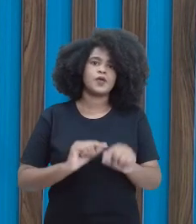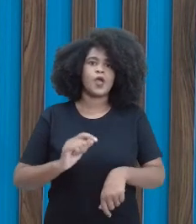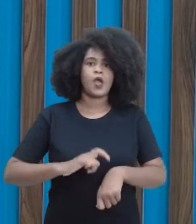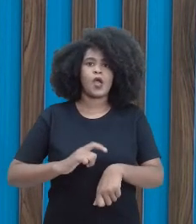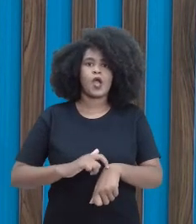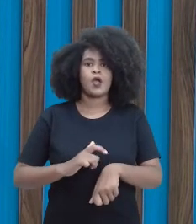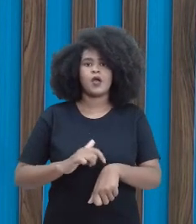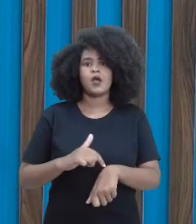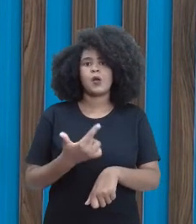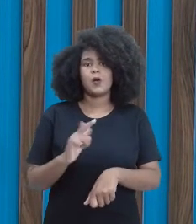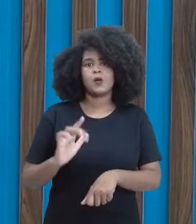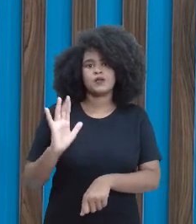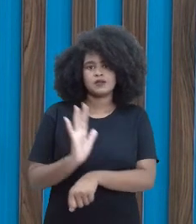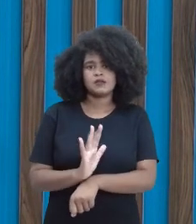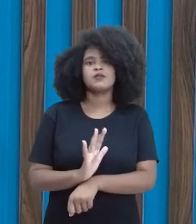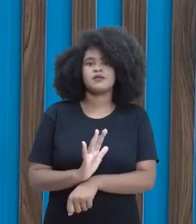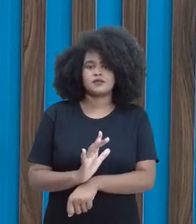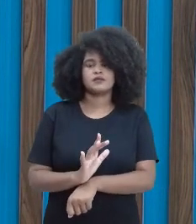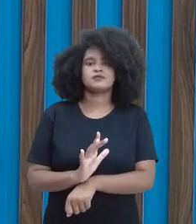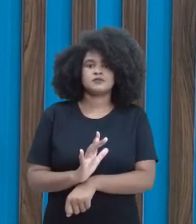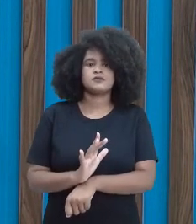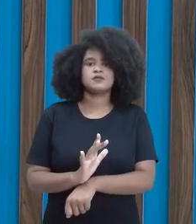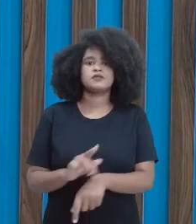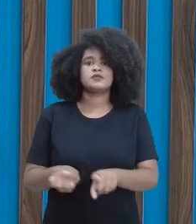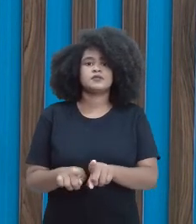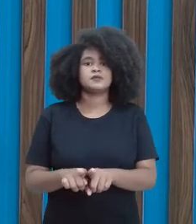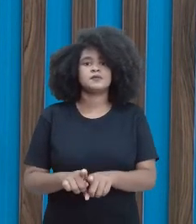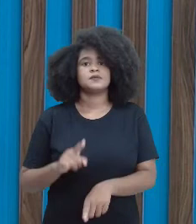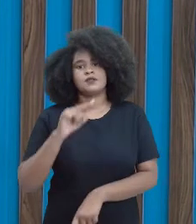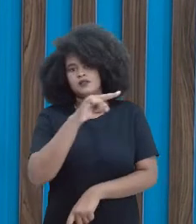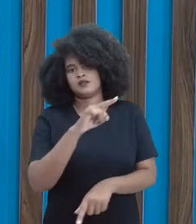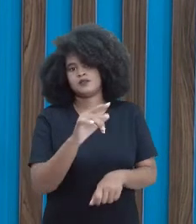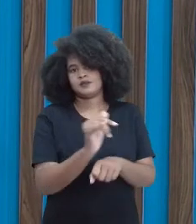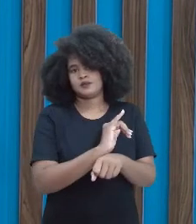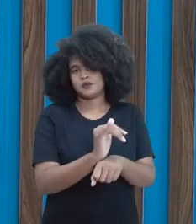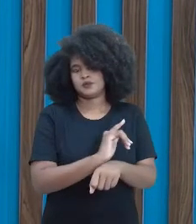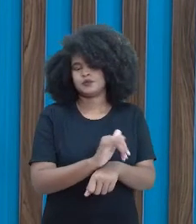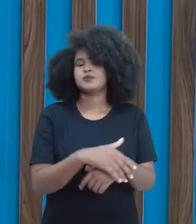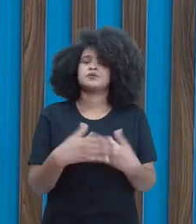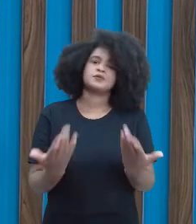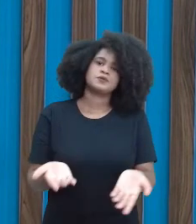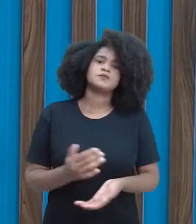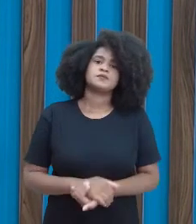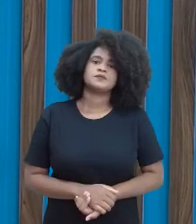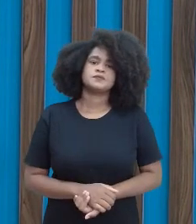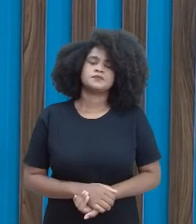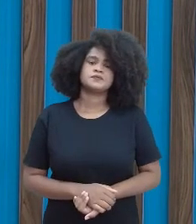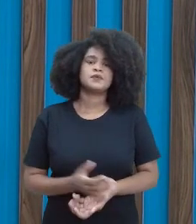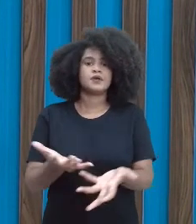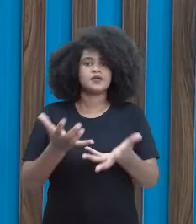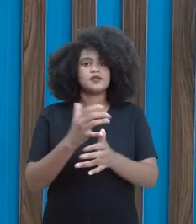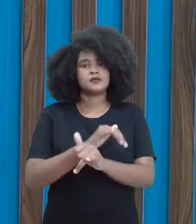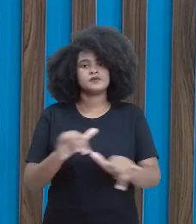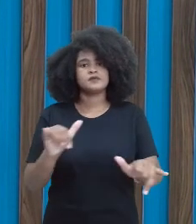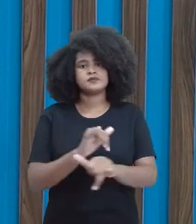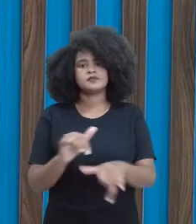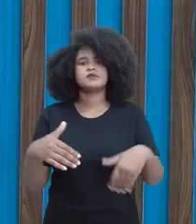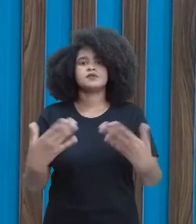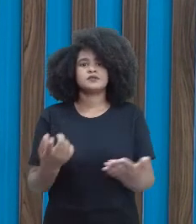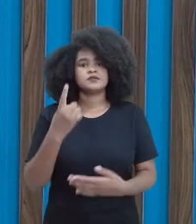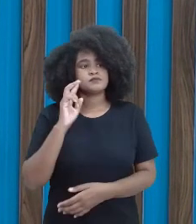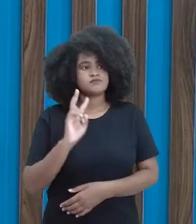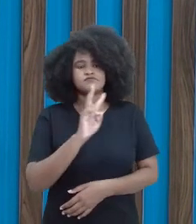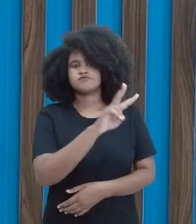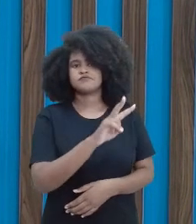horário, que é a reprise do YouTube, tá bom? Então a gente queria dizer para vocês que prestem bem atenção lá,